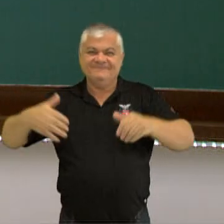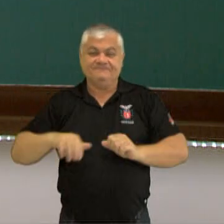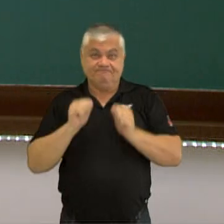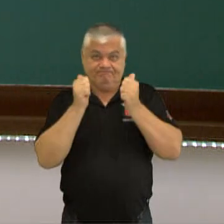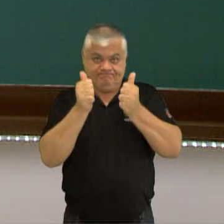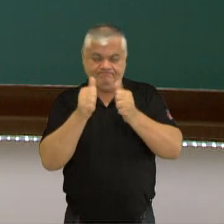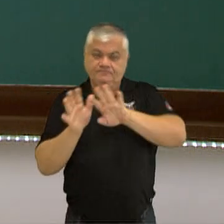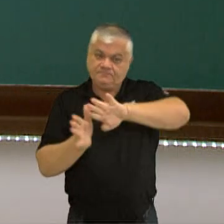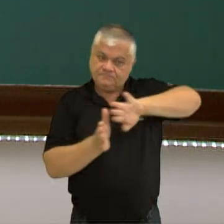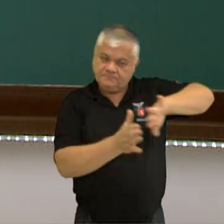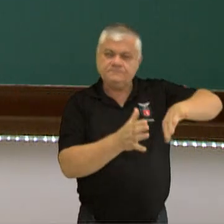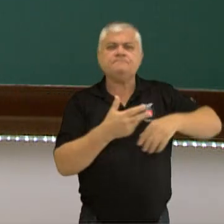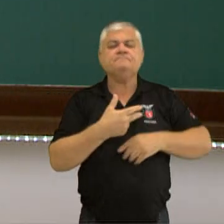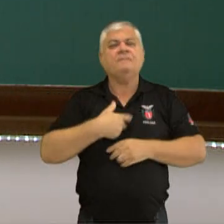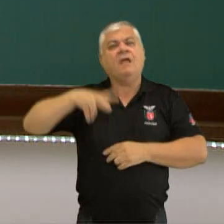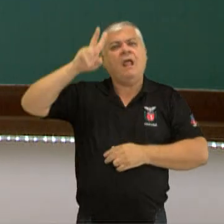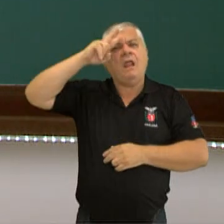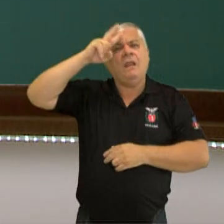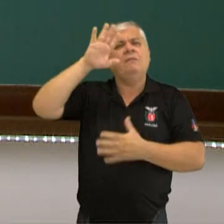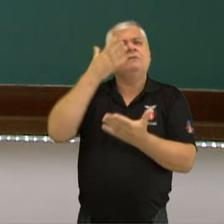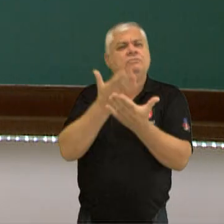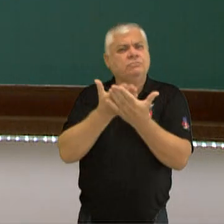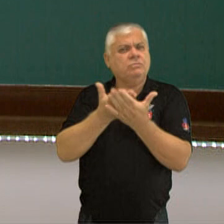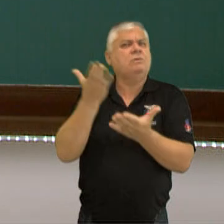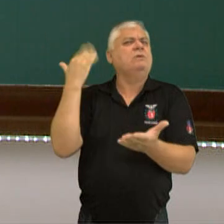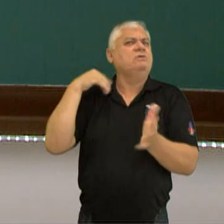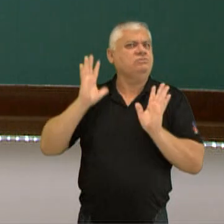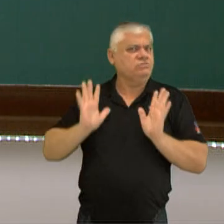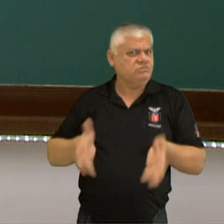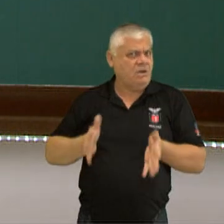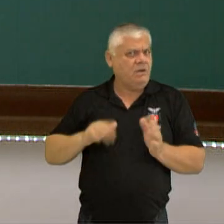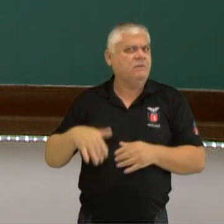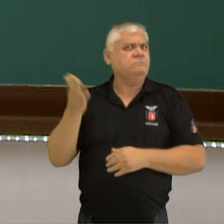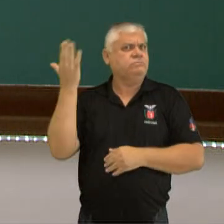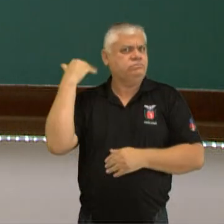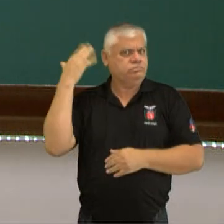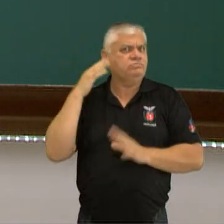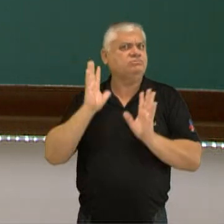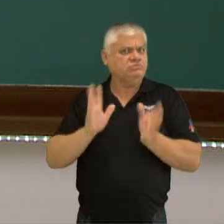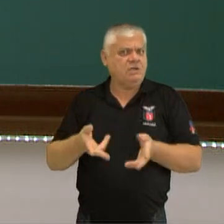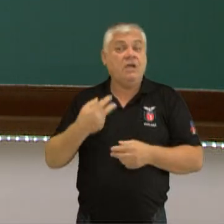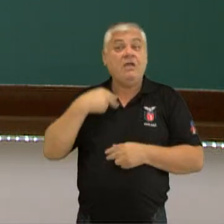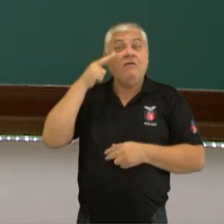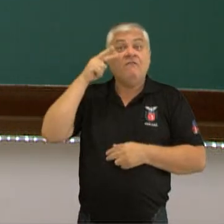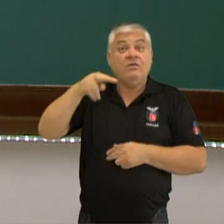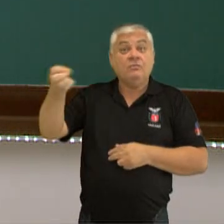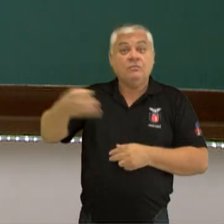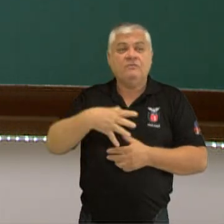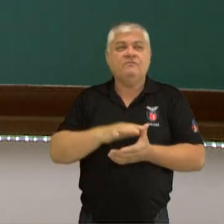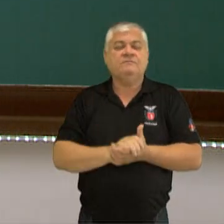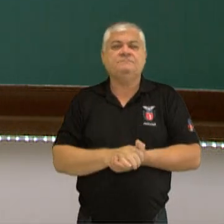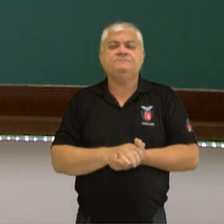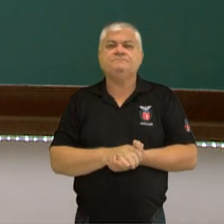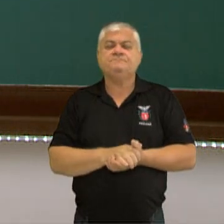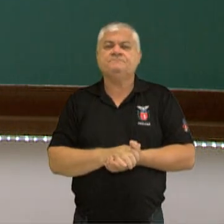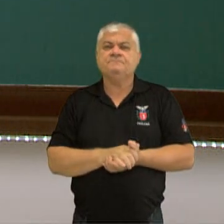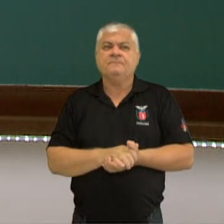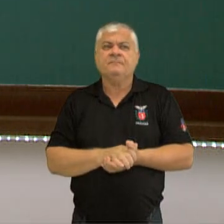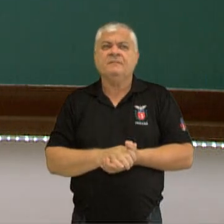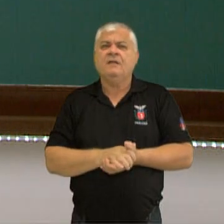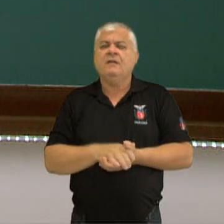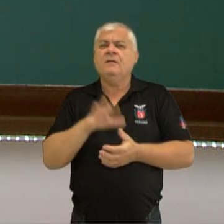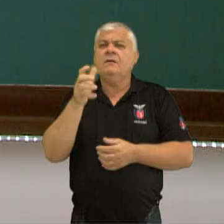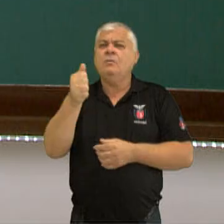algumas coisas que a gente já viu sobre a nossa Terra, sobre o nosso planeta, e ver coisas novas. A atmosfera e